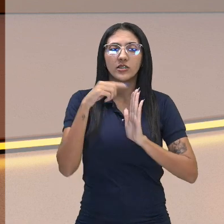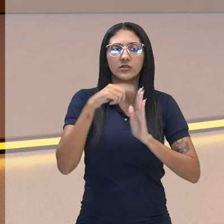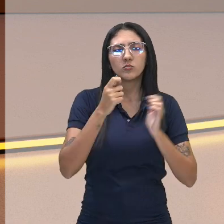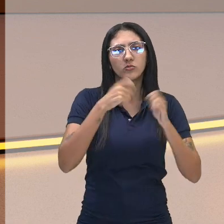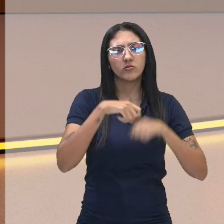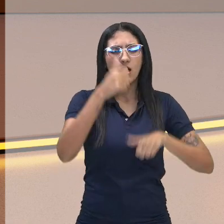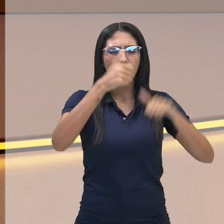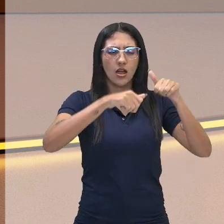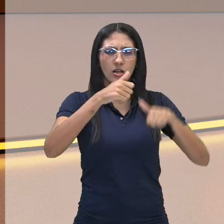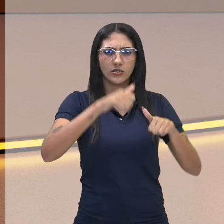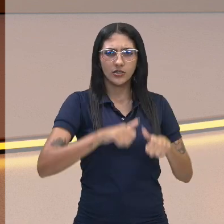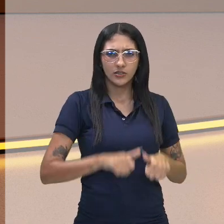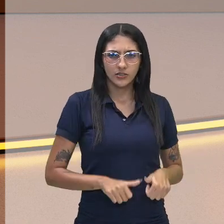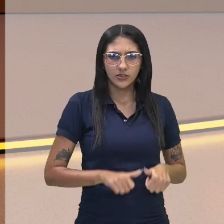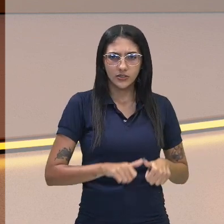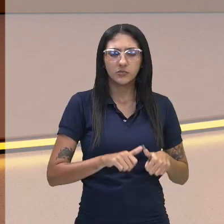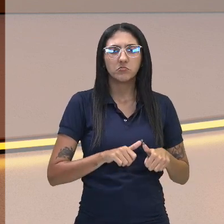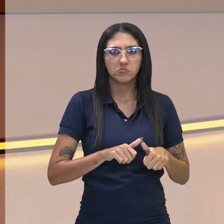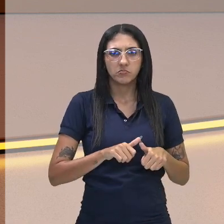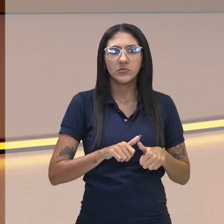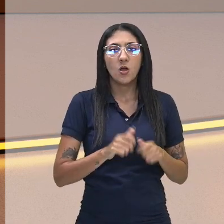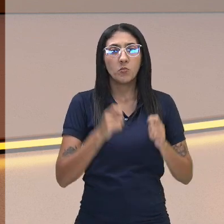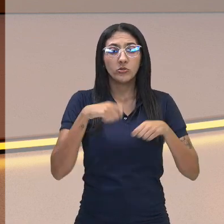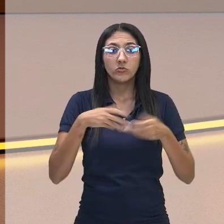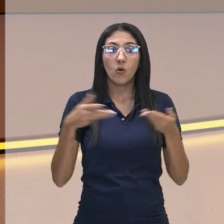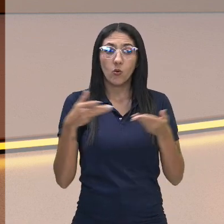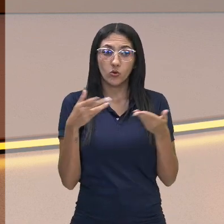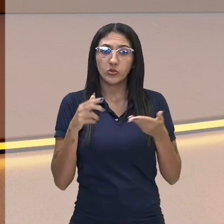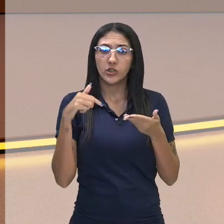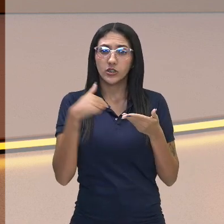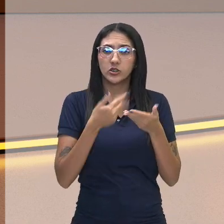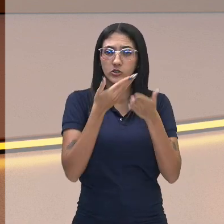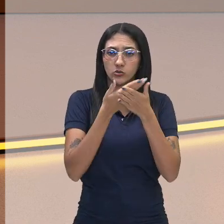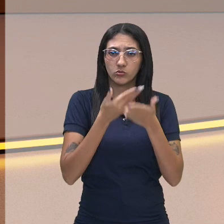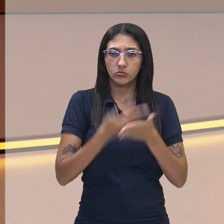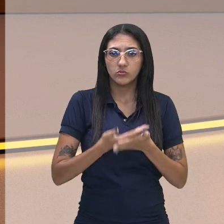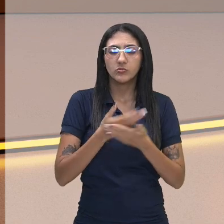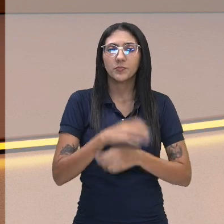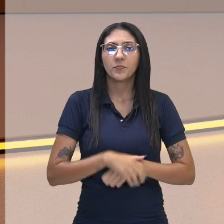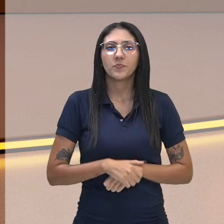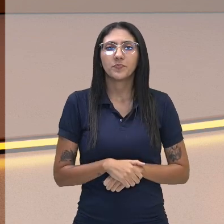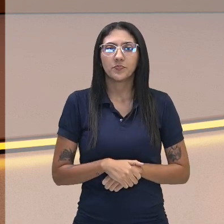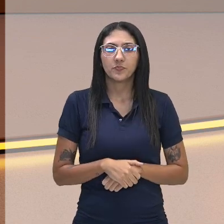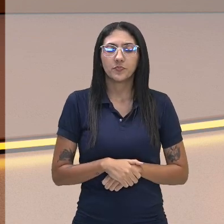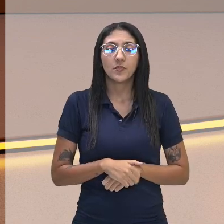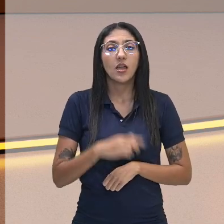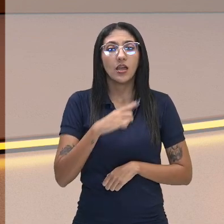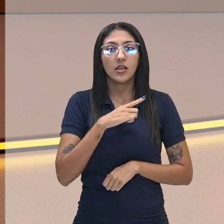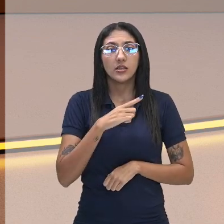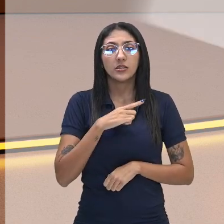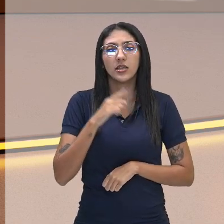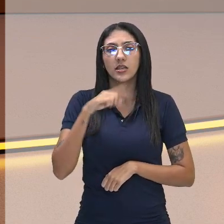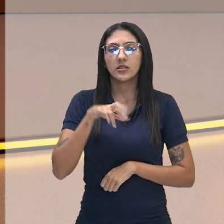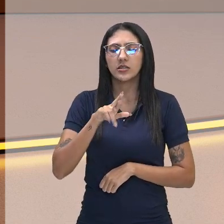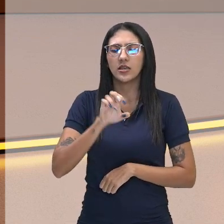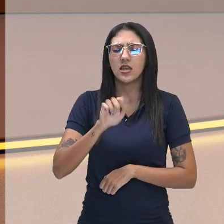do passado para a compreensão do presente, nós temos os registros